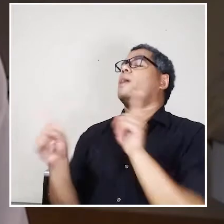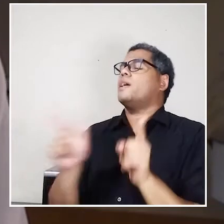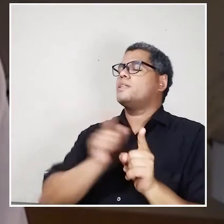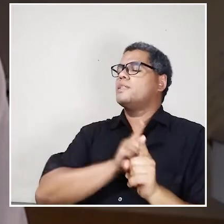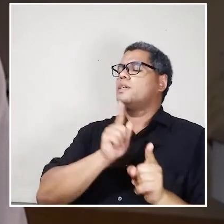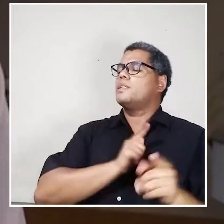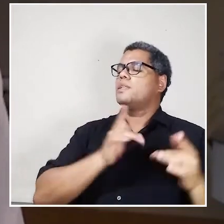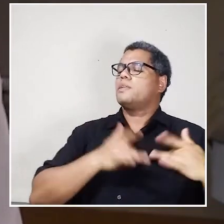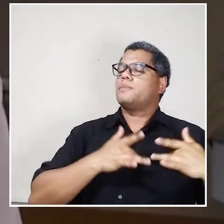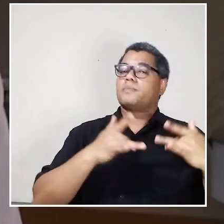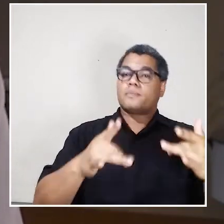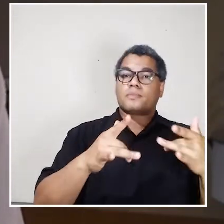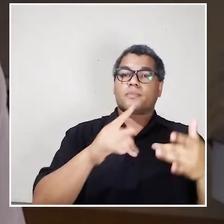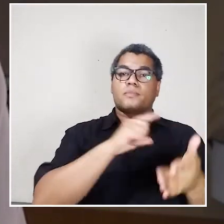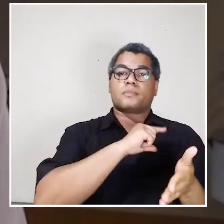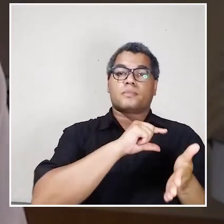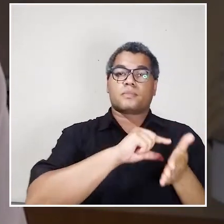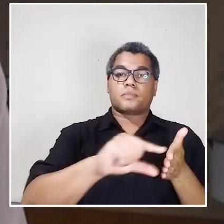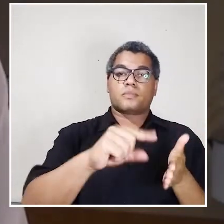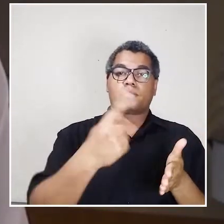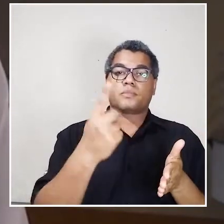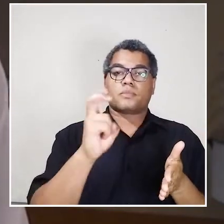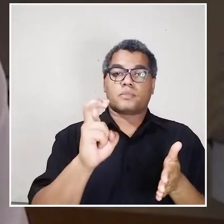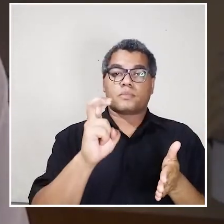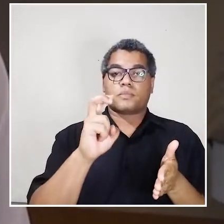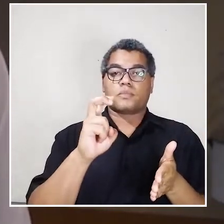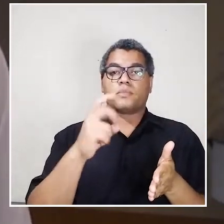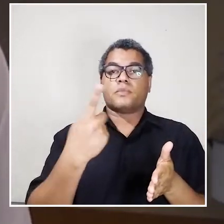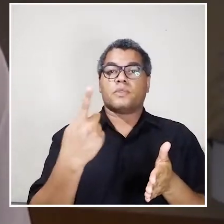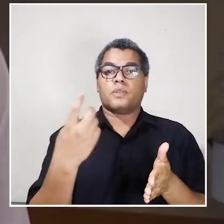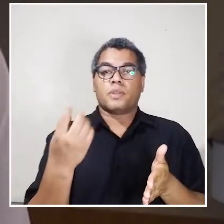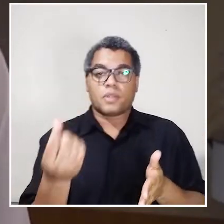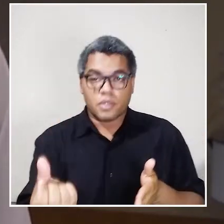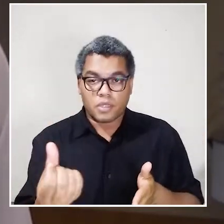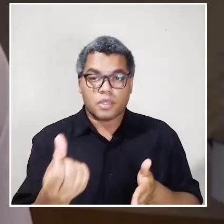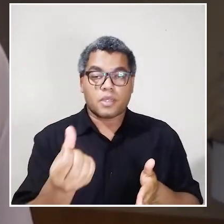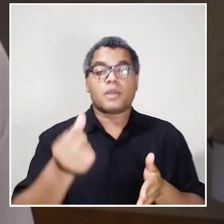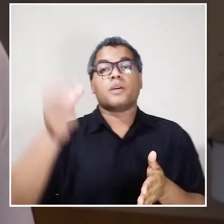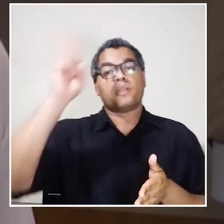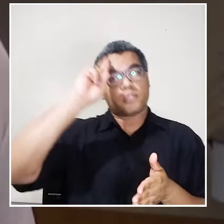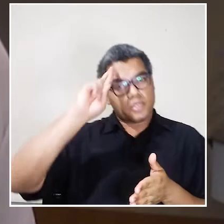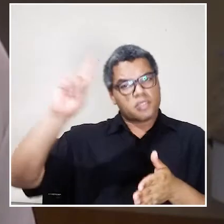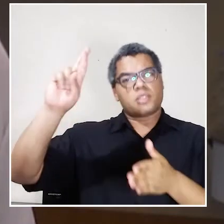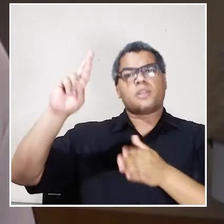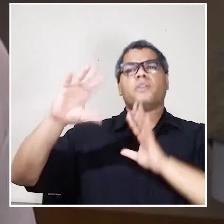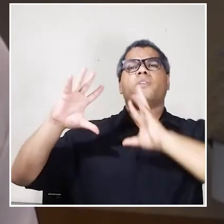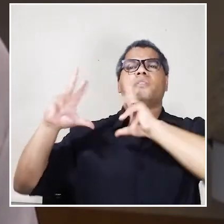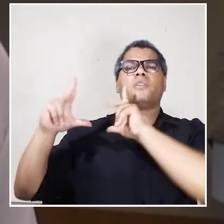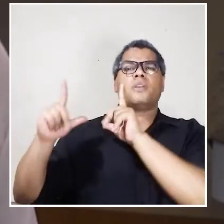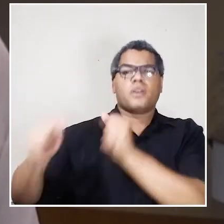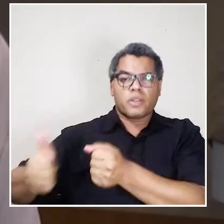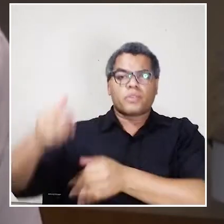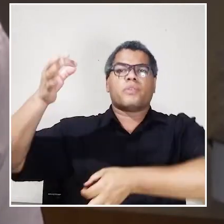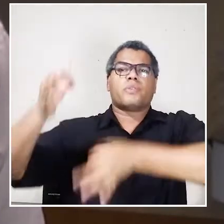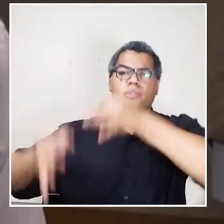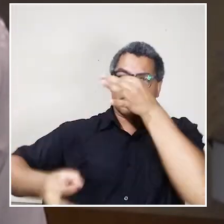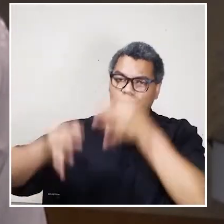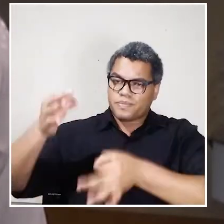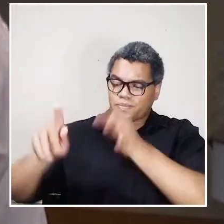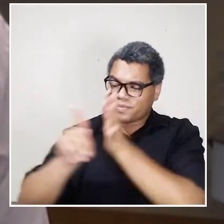nós. Versículos 15 e 16. Ó Senhor, segundo todas as tuas